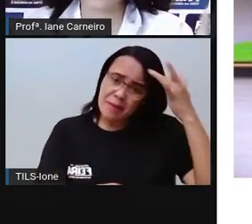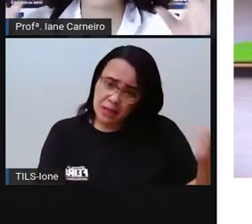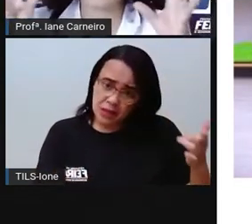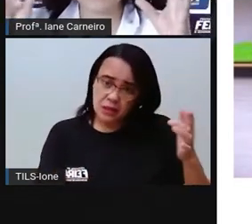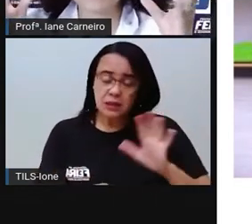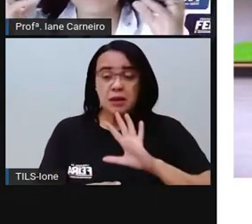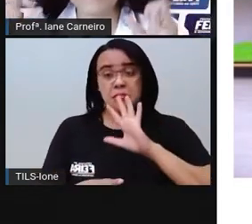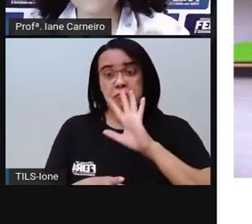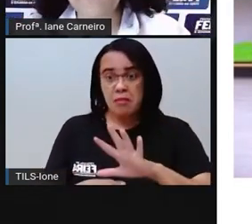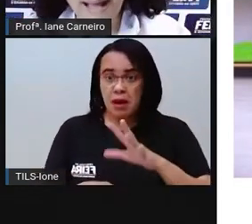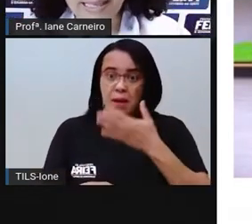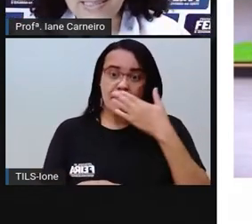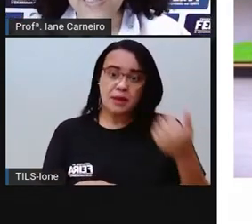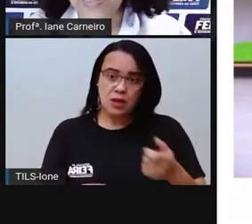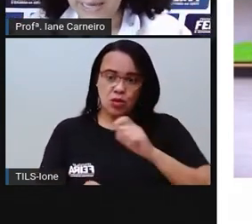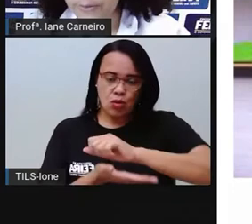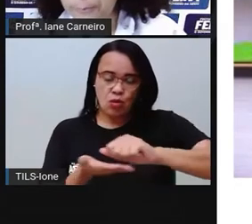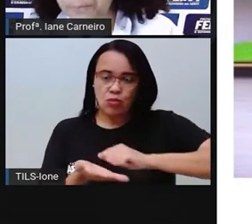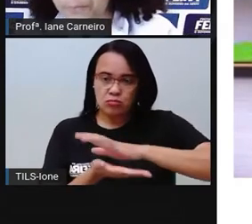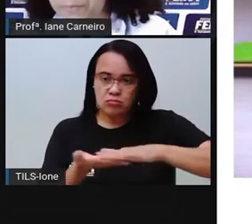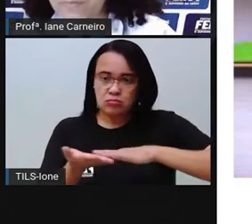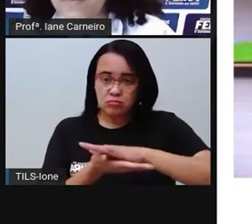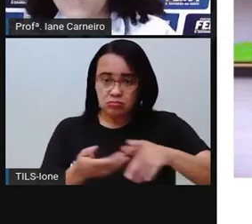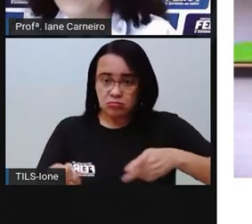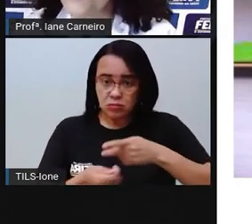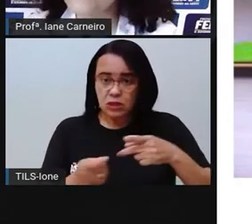né? Atrai animais, tá certo?